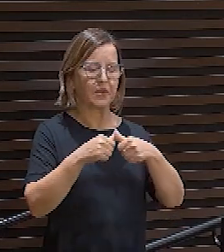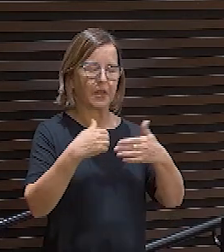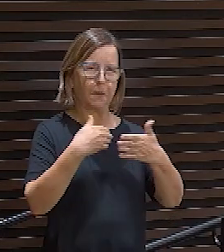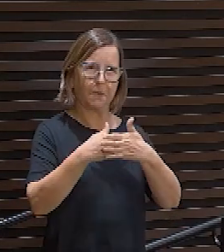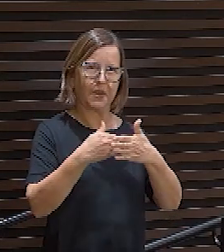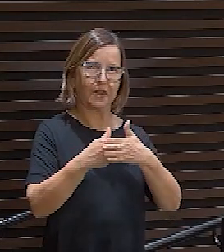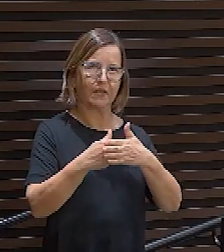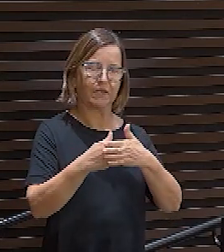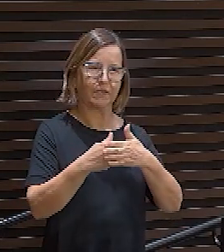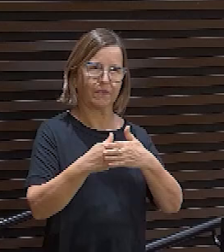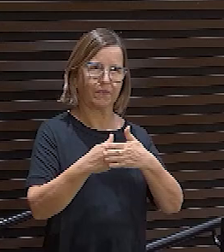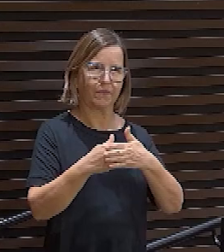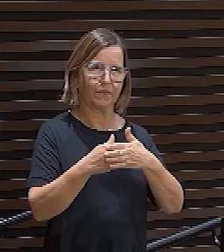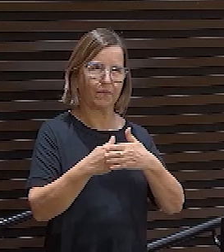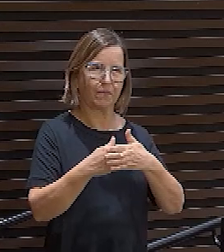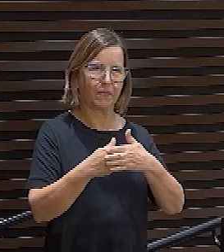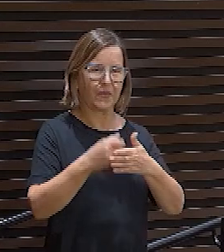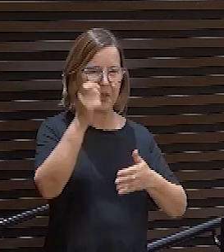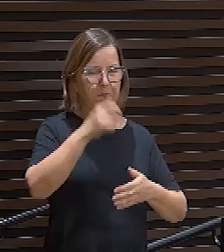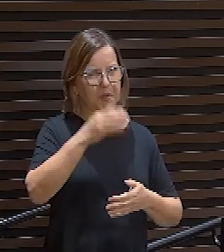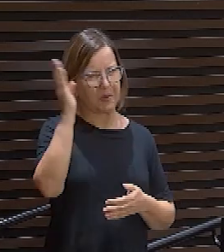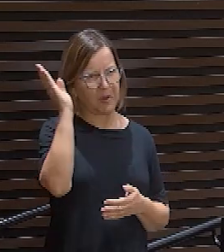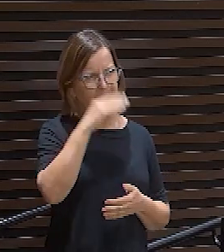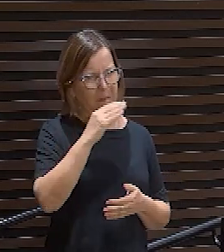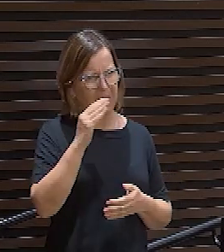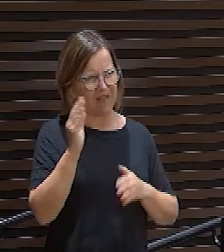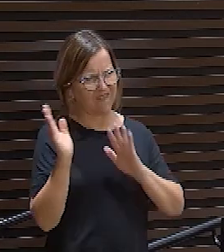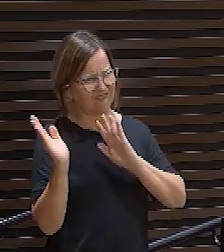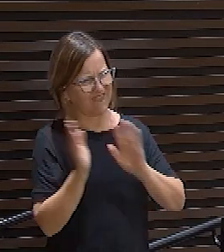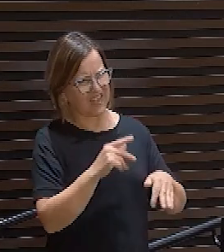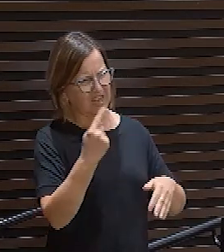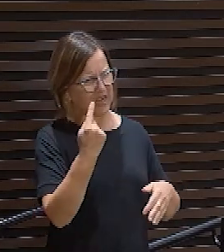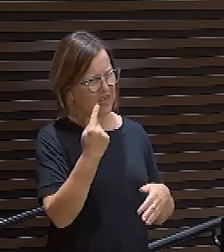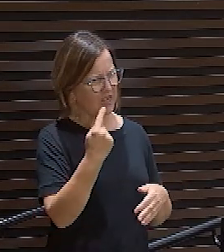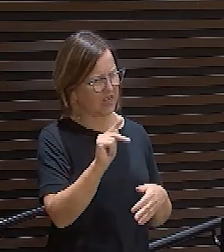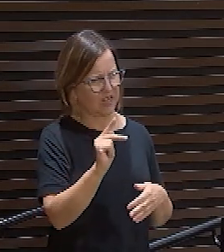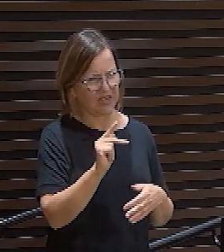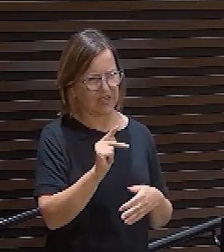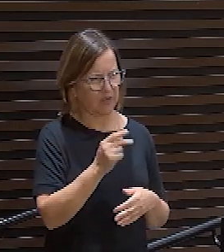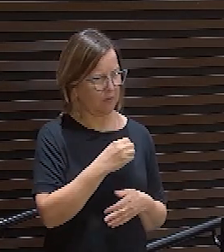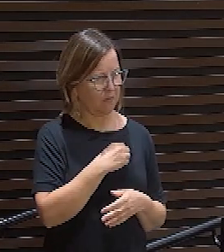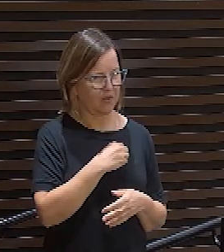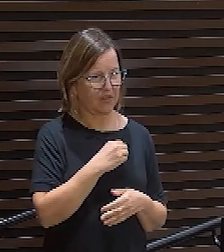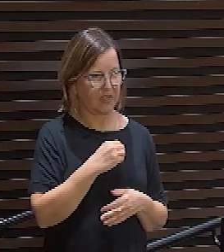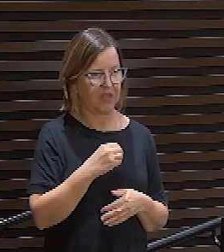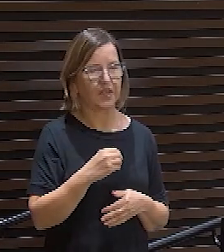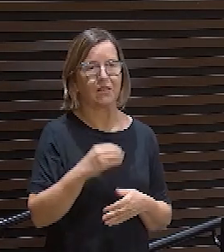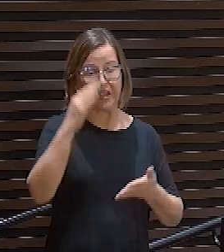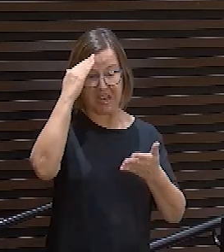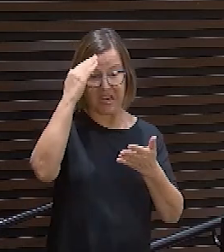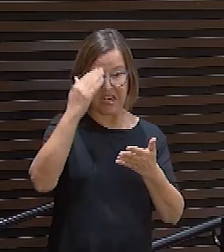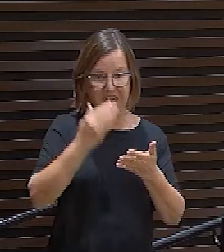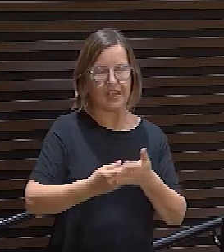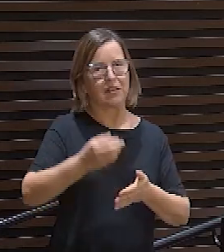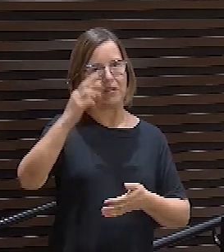Deixe o perverso o seu caminho, o iníquo os seus pensamentos, converta-se ao seu Senhor.